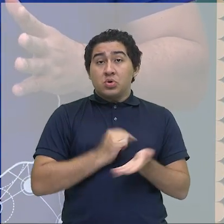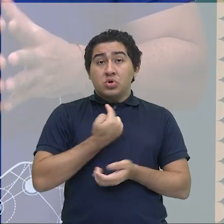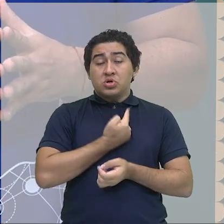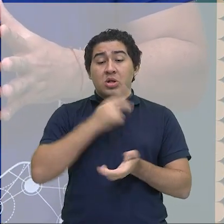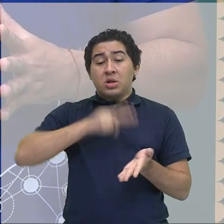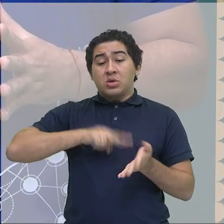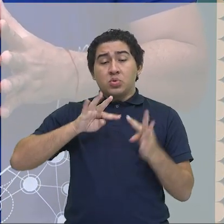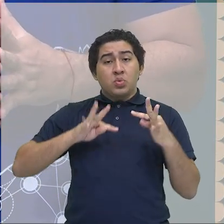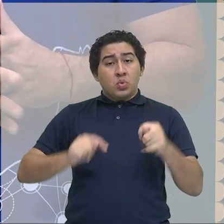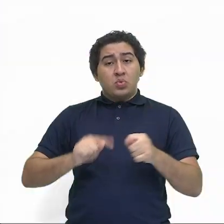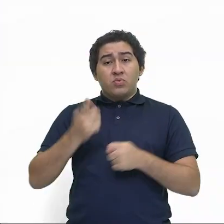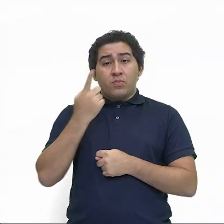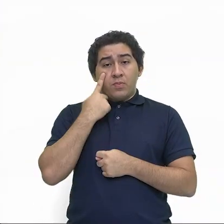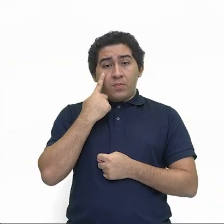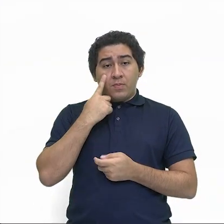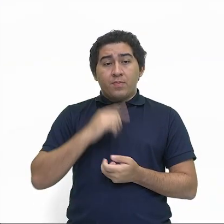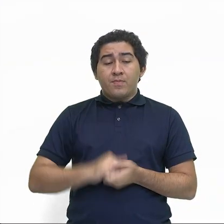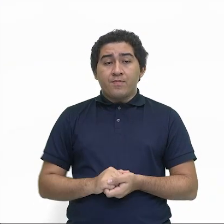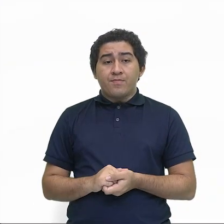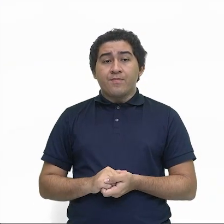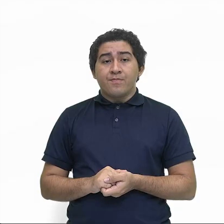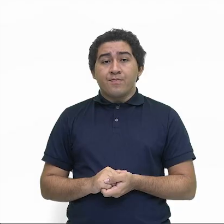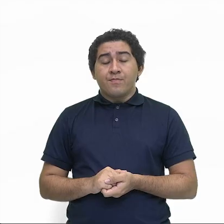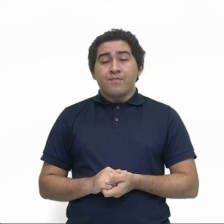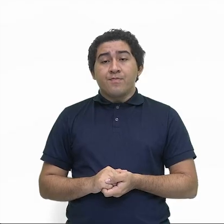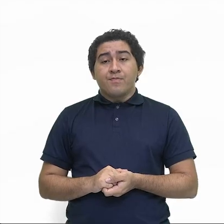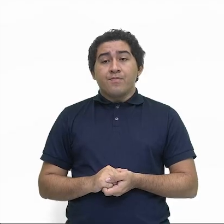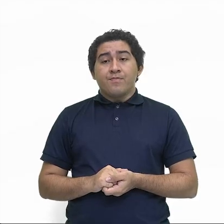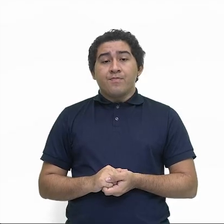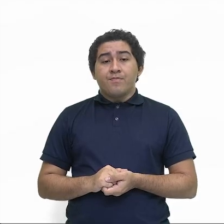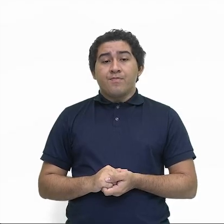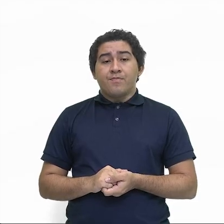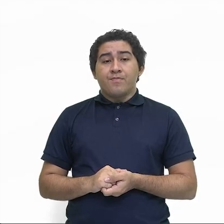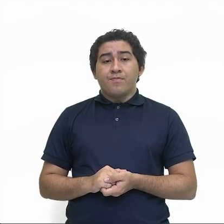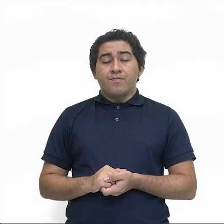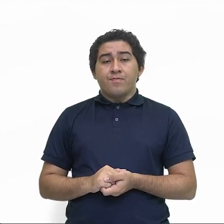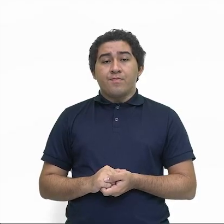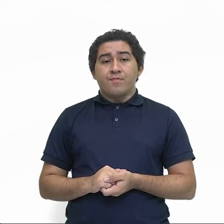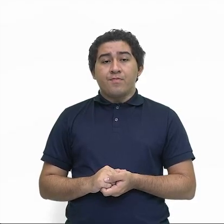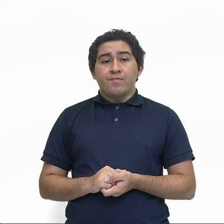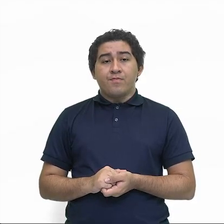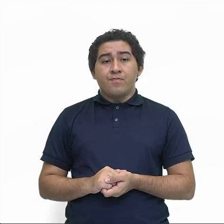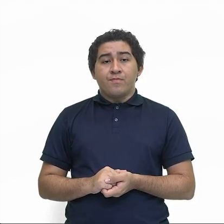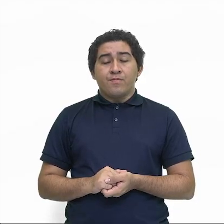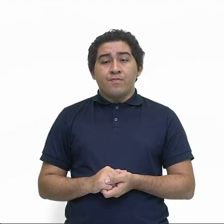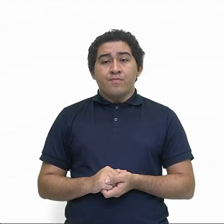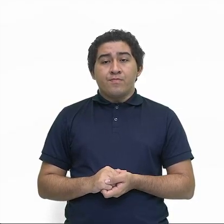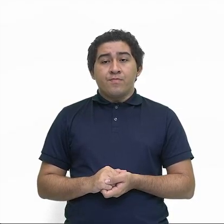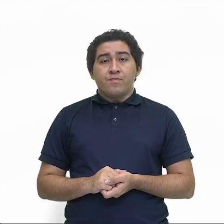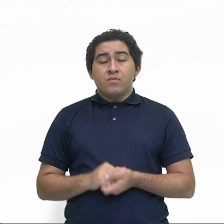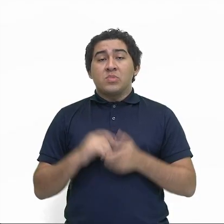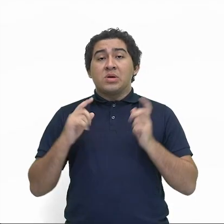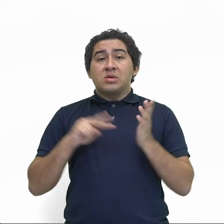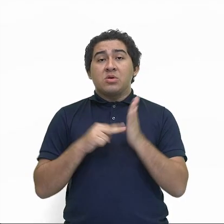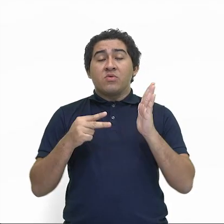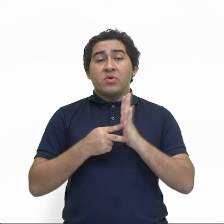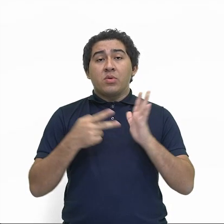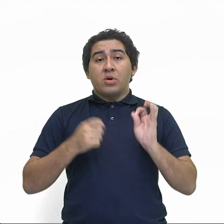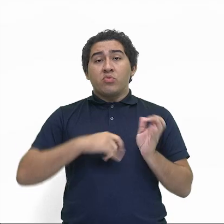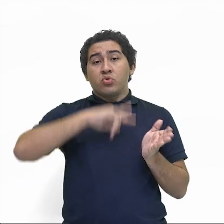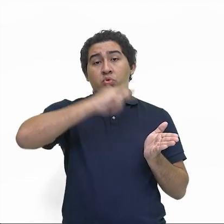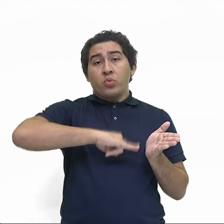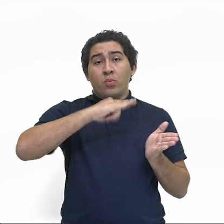2 artigos aqui. Vamos lá. Universal Declaration of Human Rights, ou seja, a